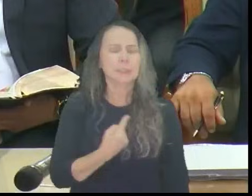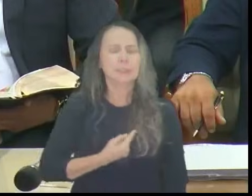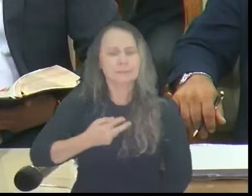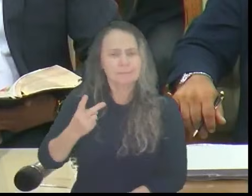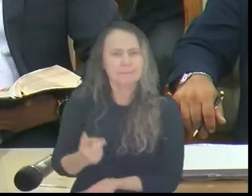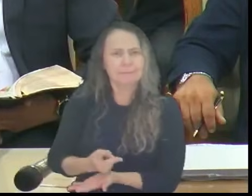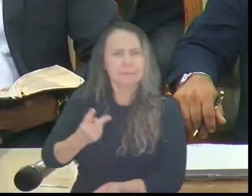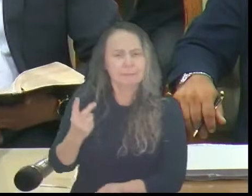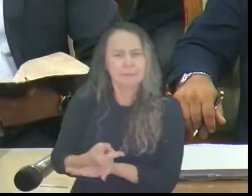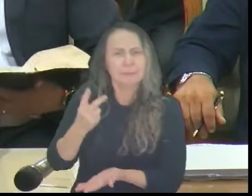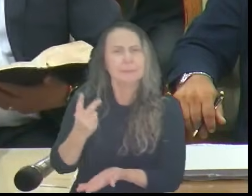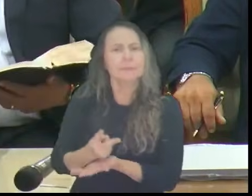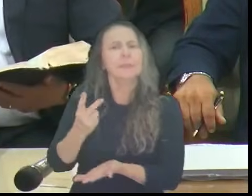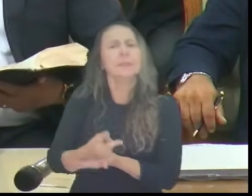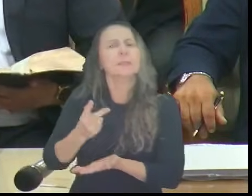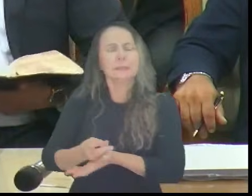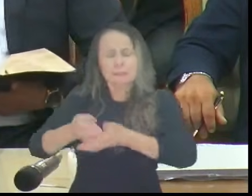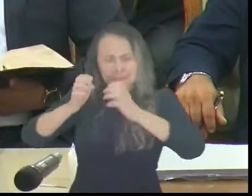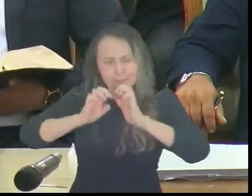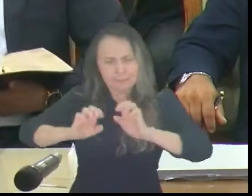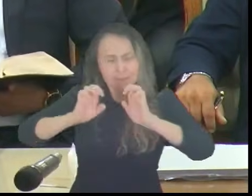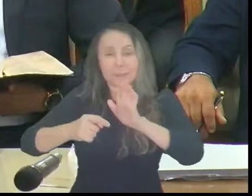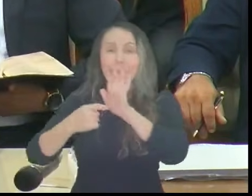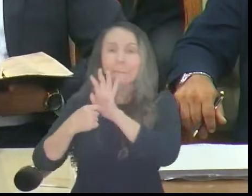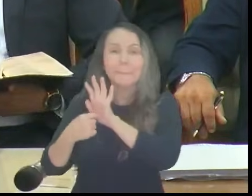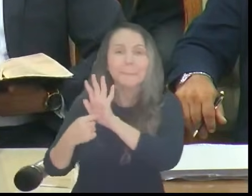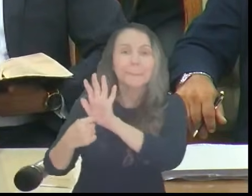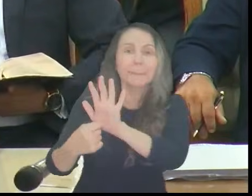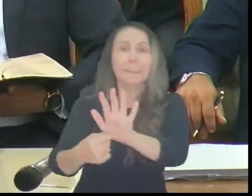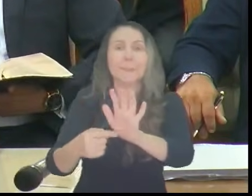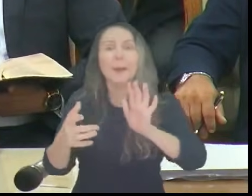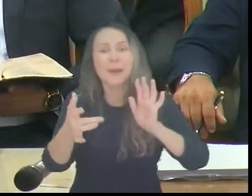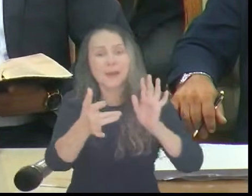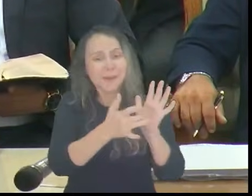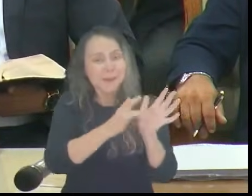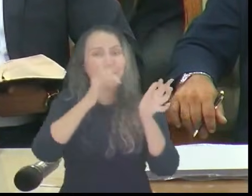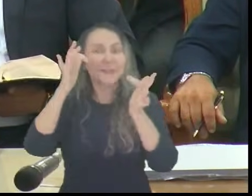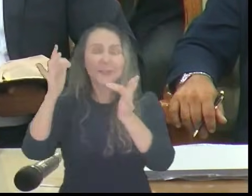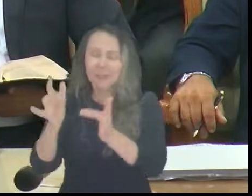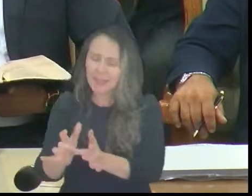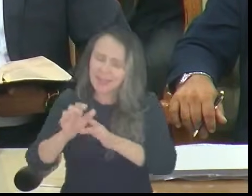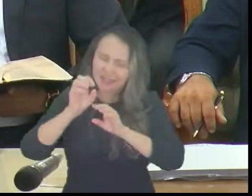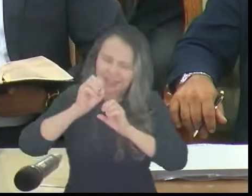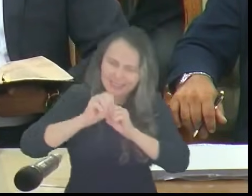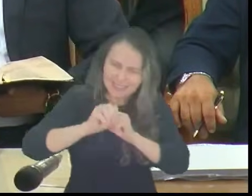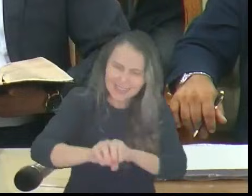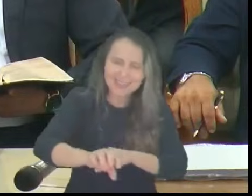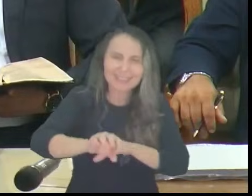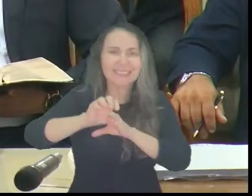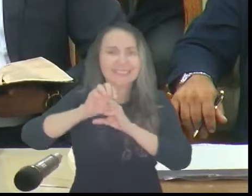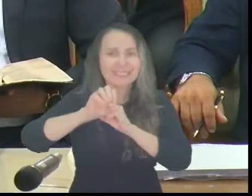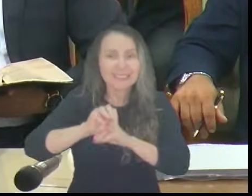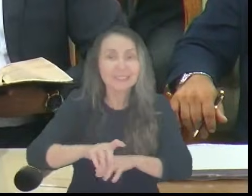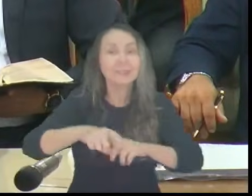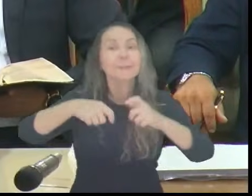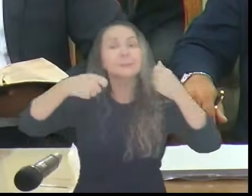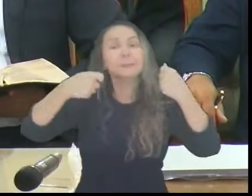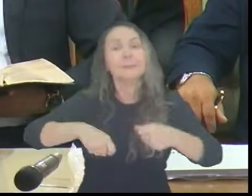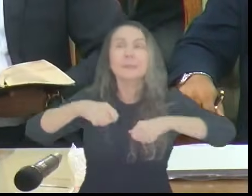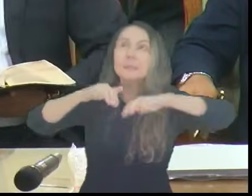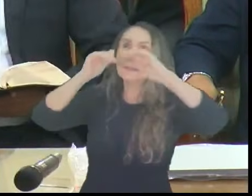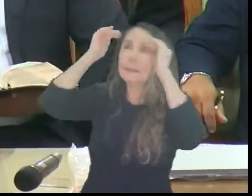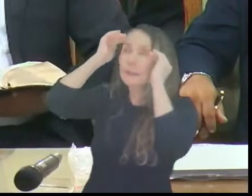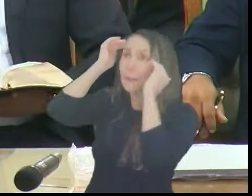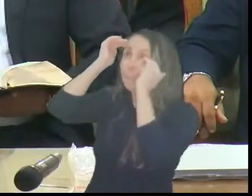que Alexandre não queira, mesmo que a turma do sumo sacerdote não queira, nós temos que obedecer primeiro a